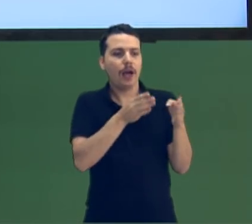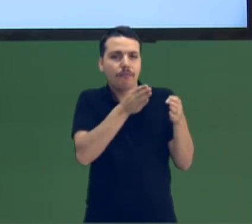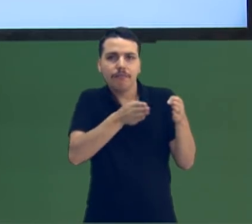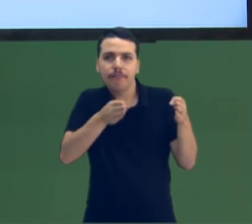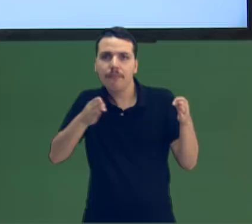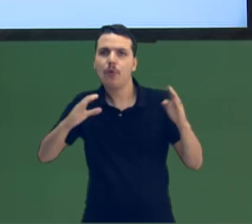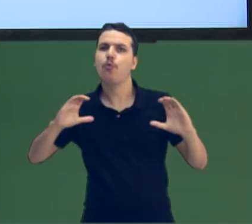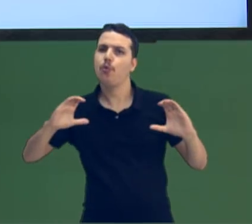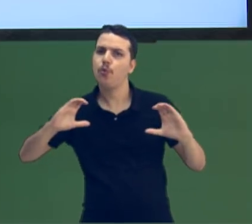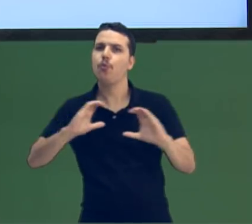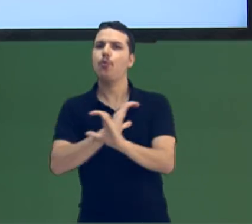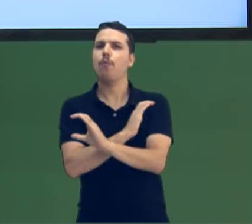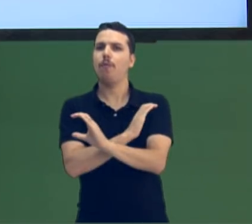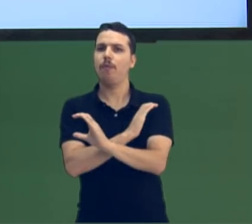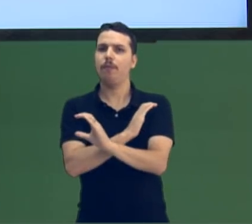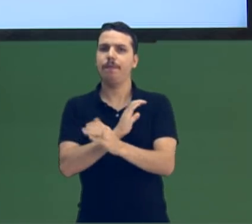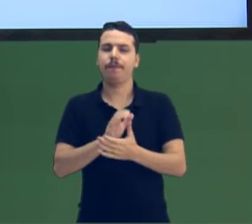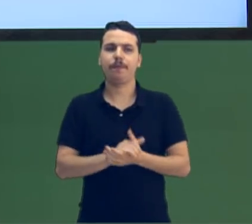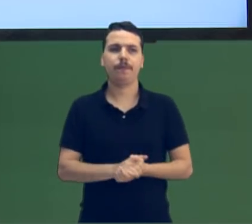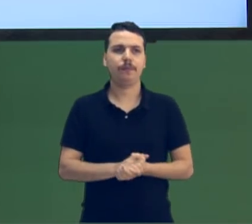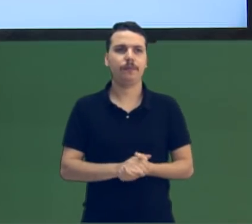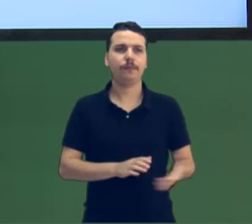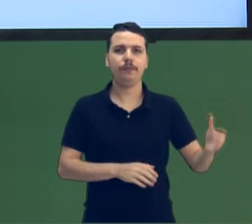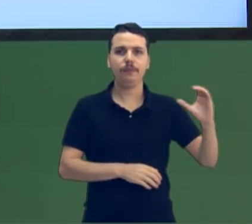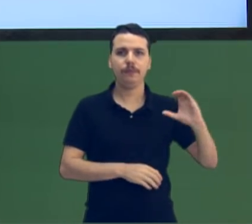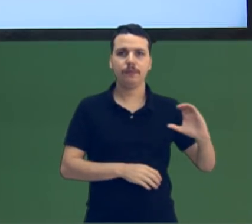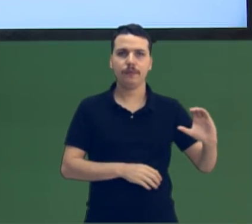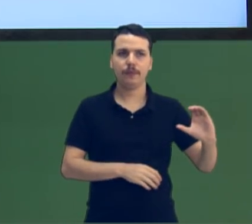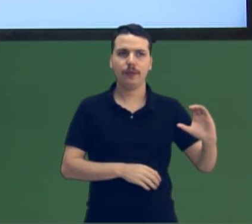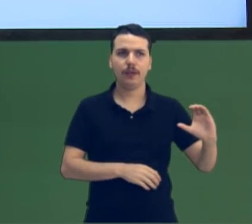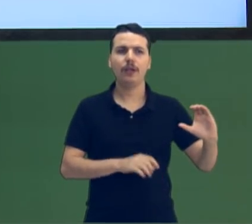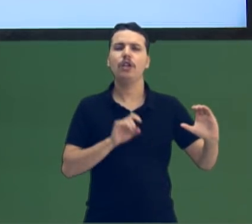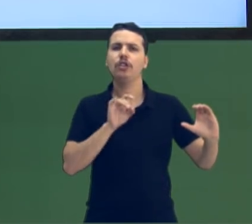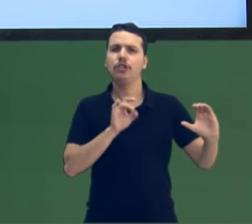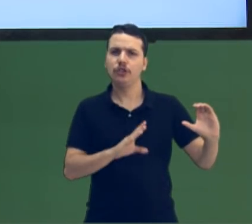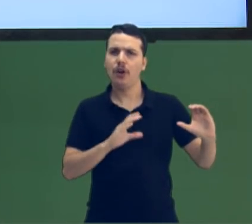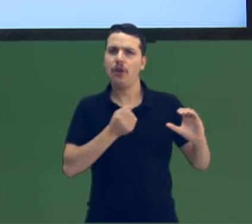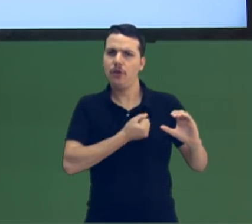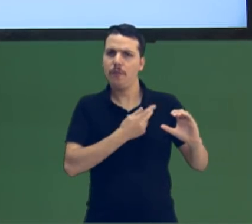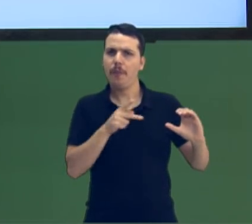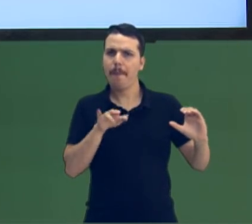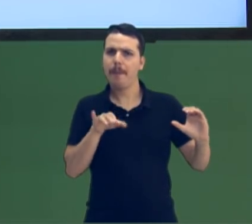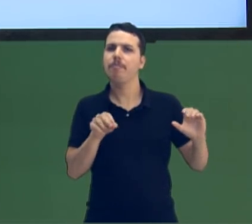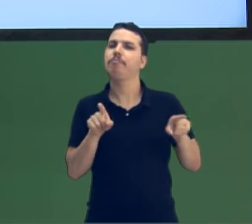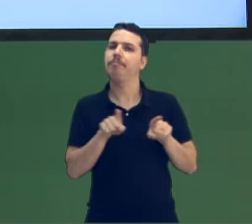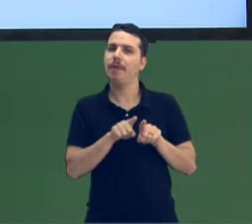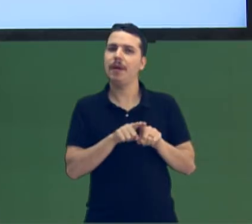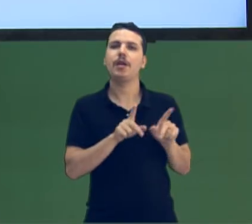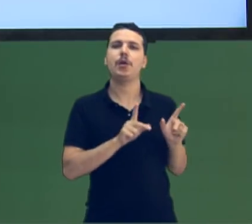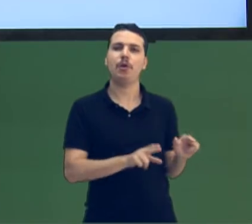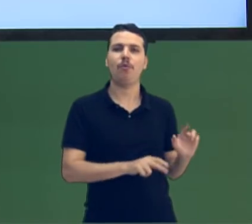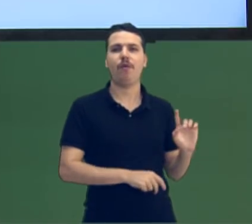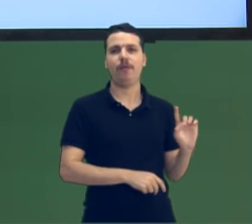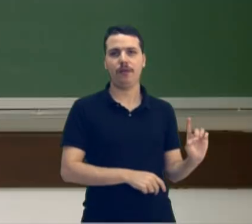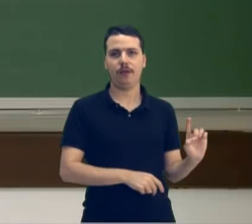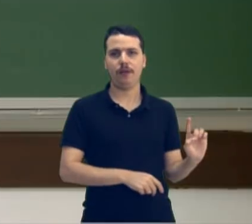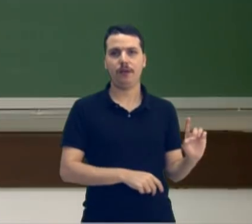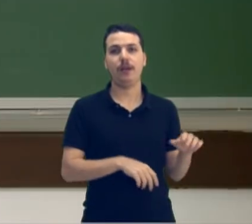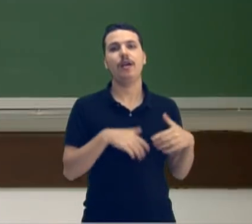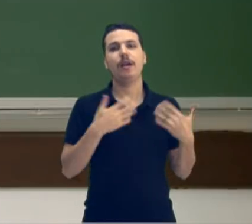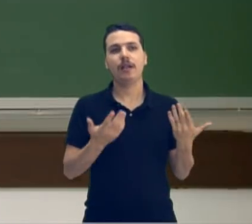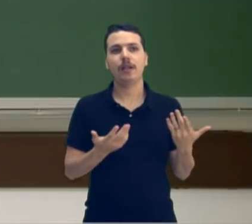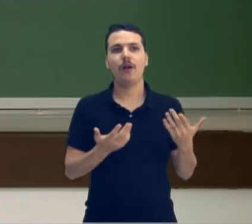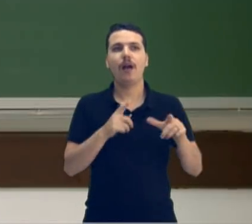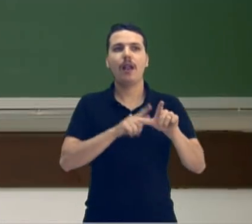fatoração completa. A letra C só tem números primos? Também, assim como a letra D. Então, realmente, o